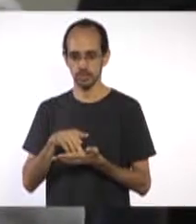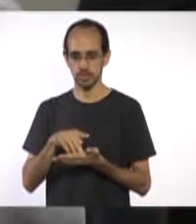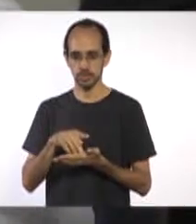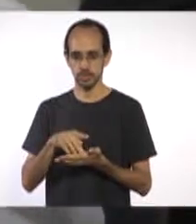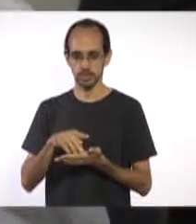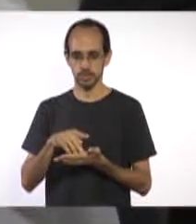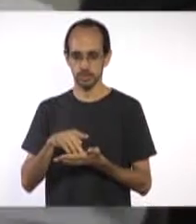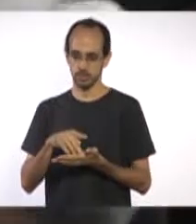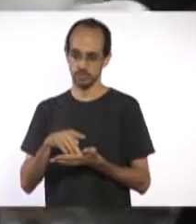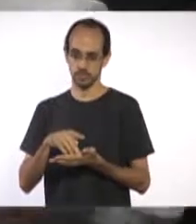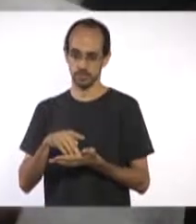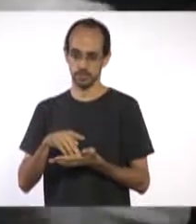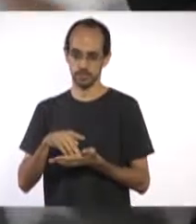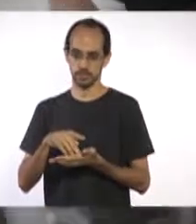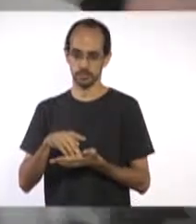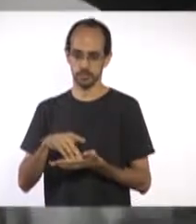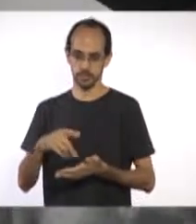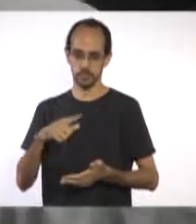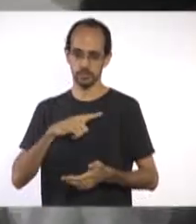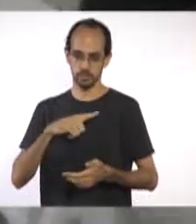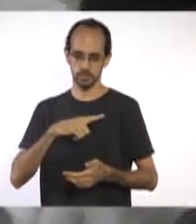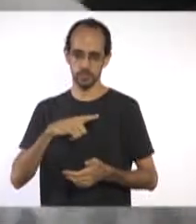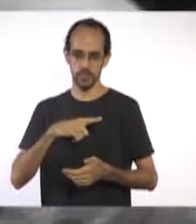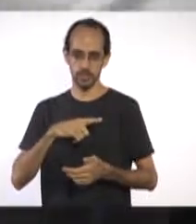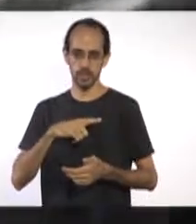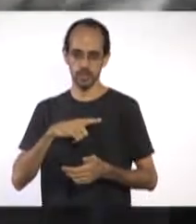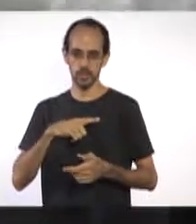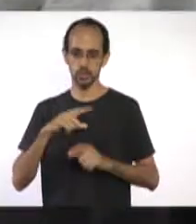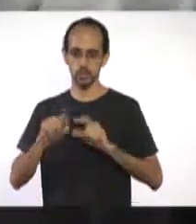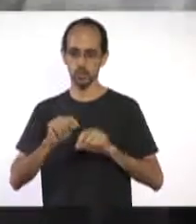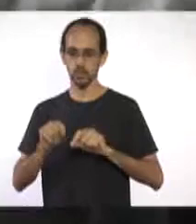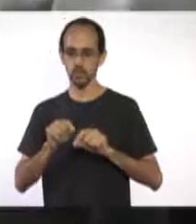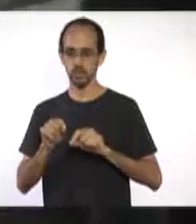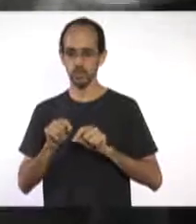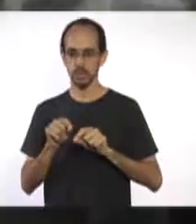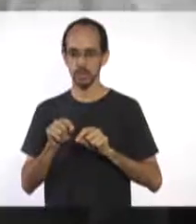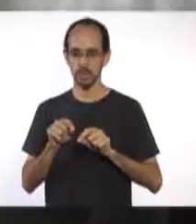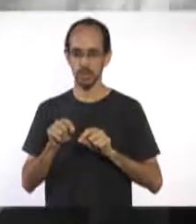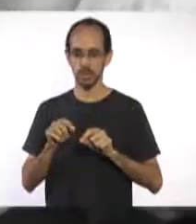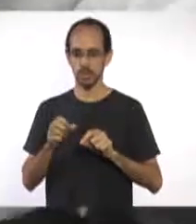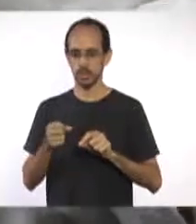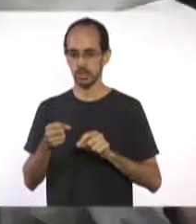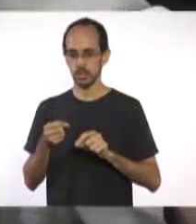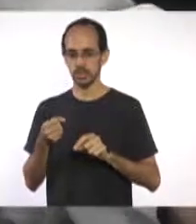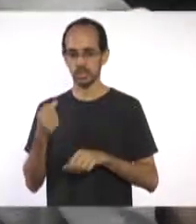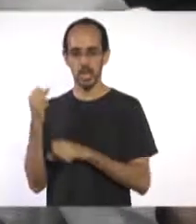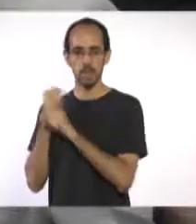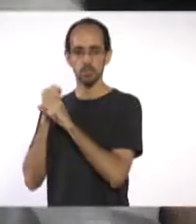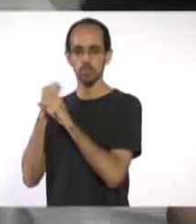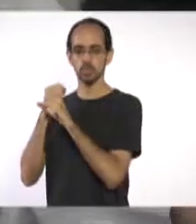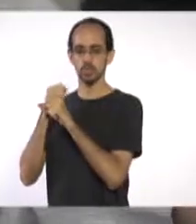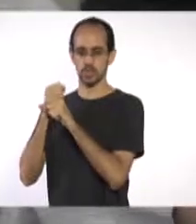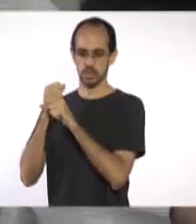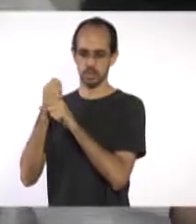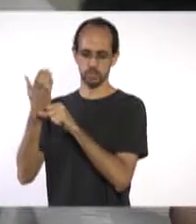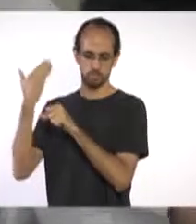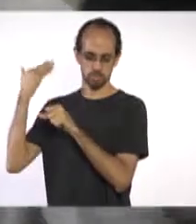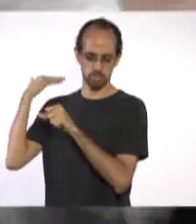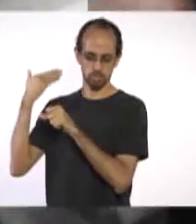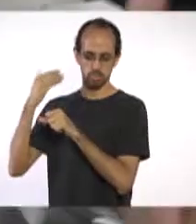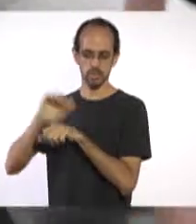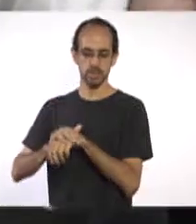existe, já chega até um pouco tarde, devia ter acontecido isso já há muitos anos atrás. De qualquer